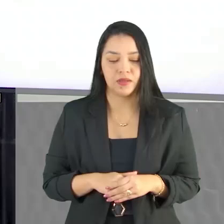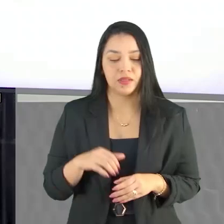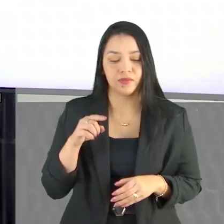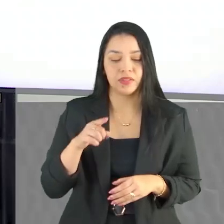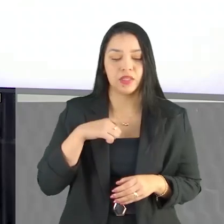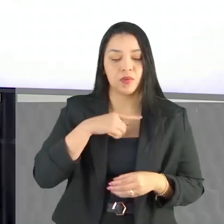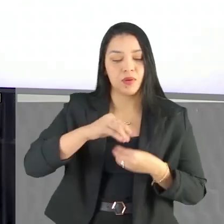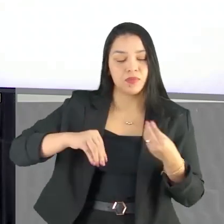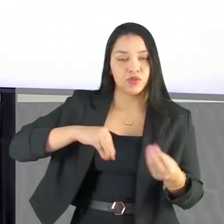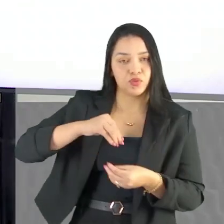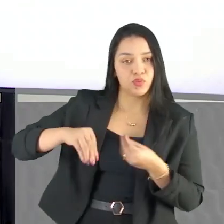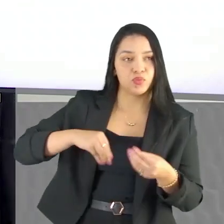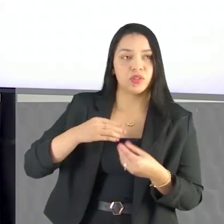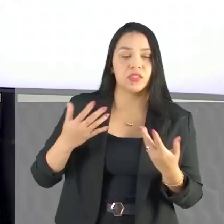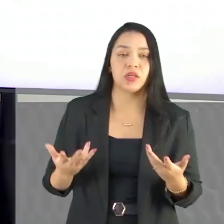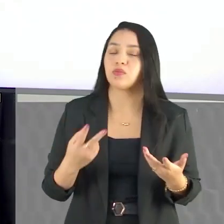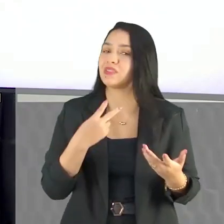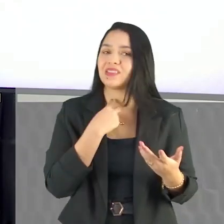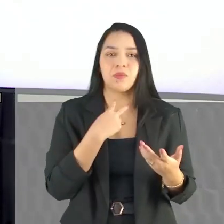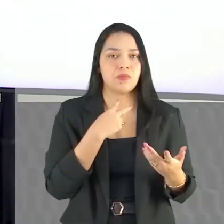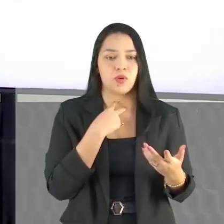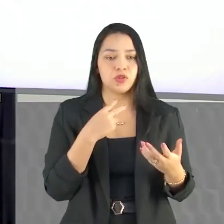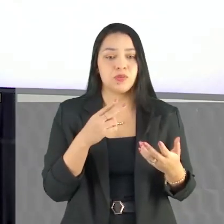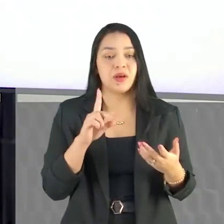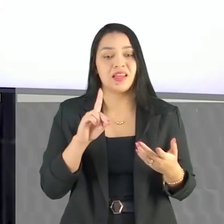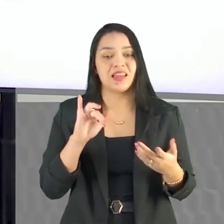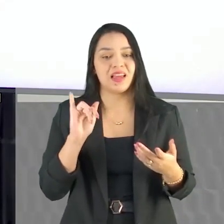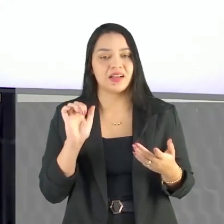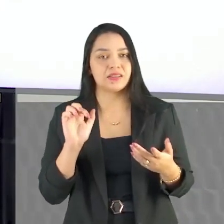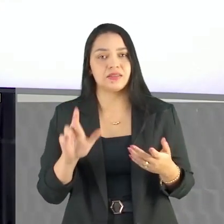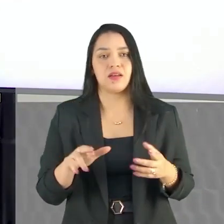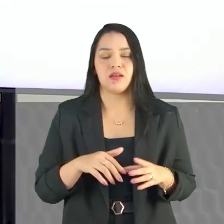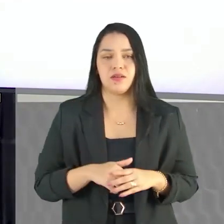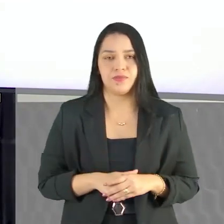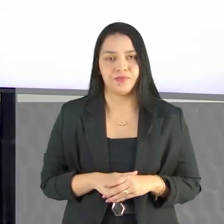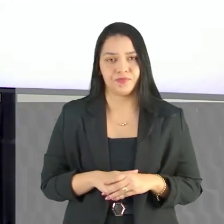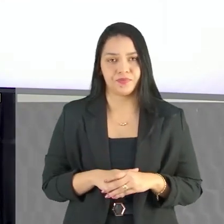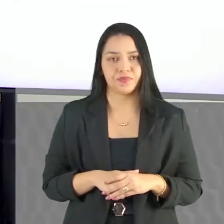você tem uma mistura homogênea. Então não dá para decantar misturas homogêneas.